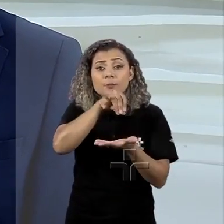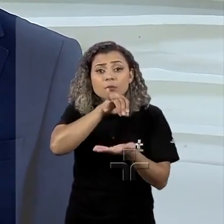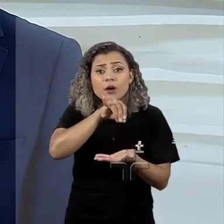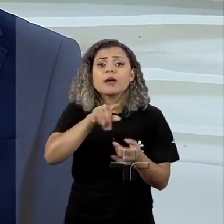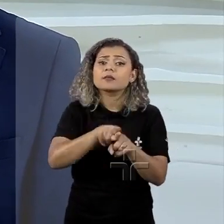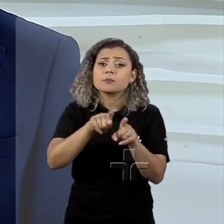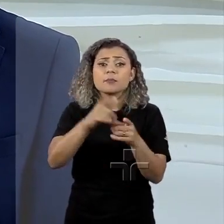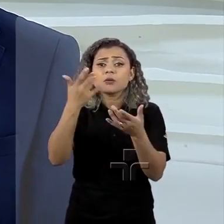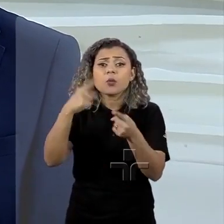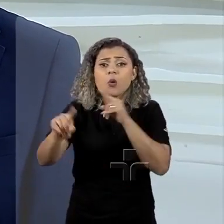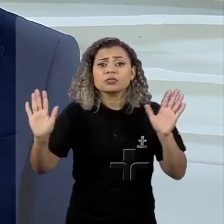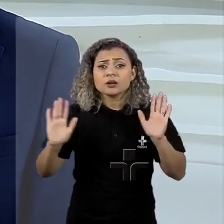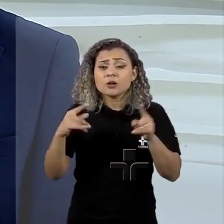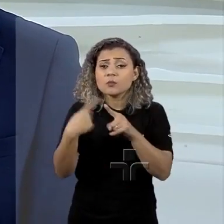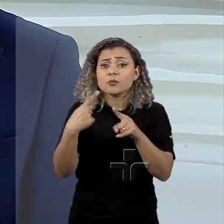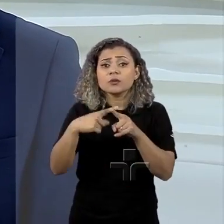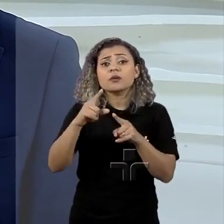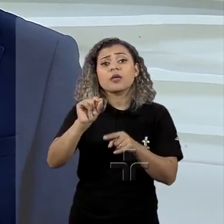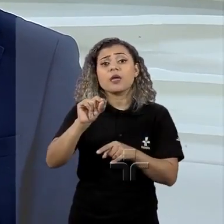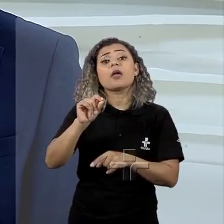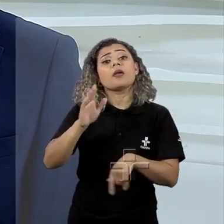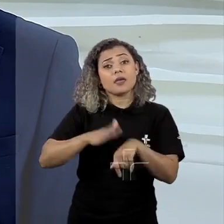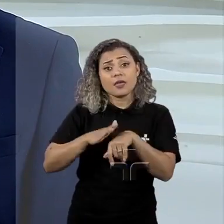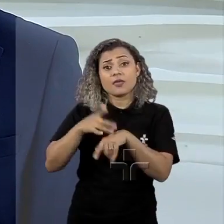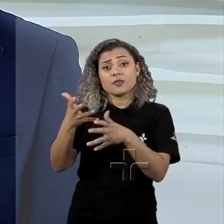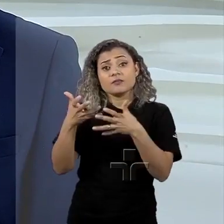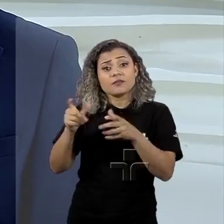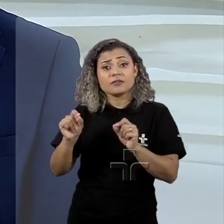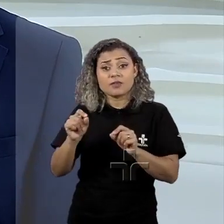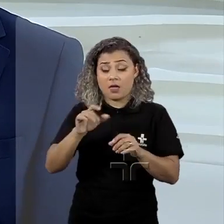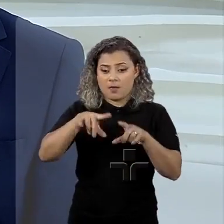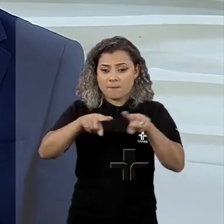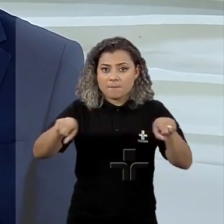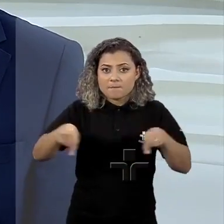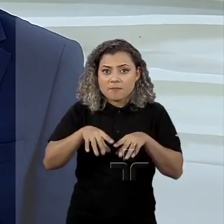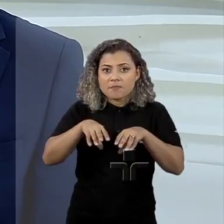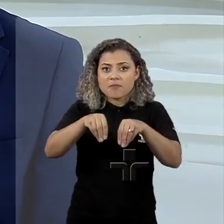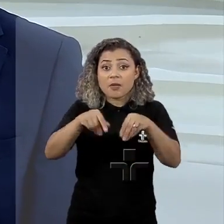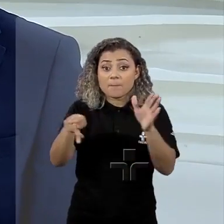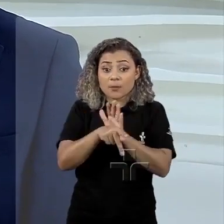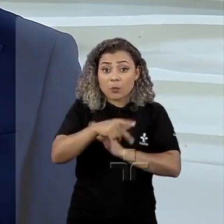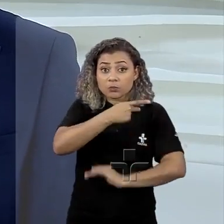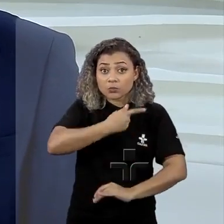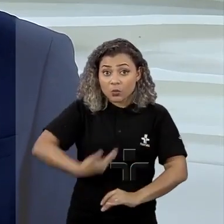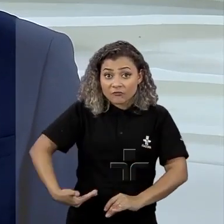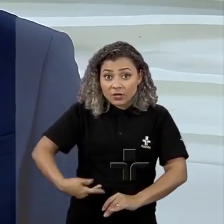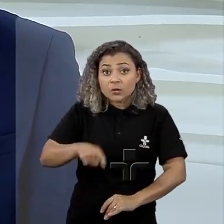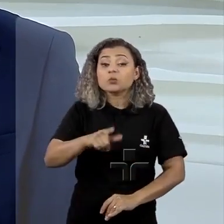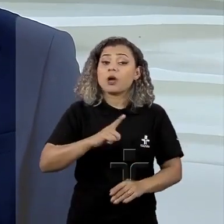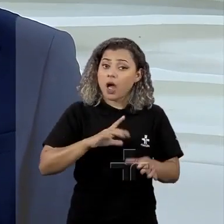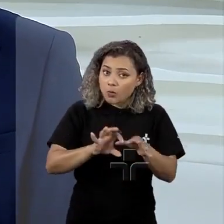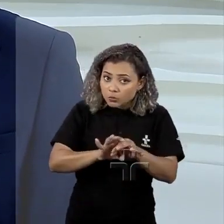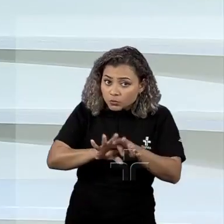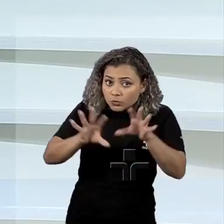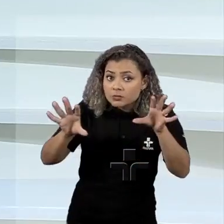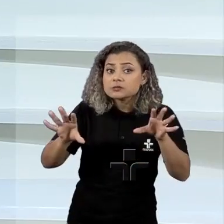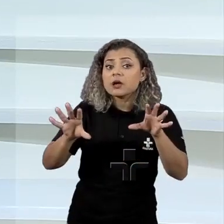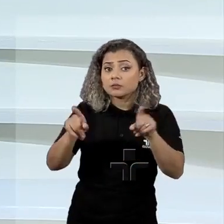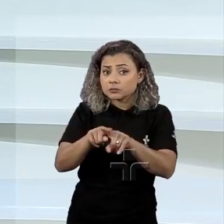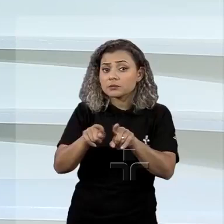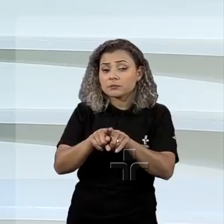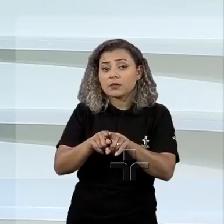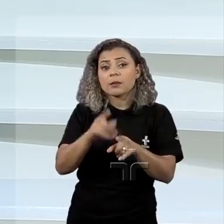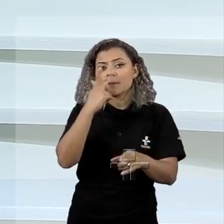que um estacionamento dentro do Ibirapuera, como propriedade do Estado, que de fato é, e que havia sido autorizado pelo governador Alckmin... que